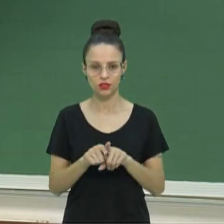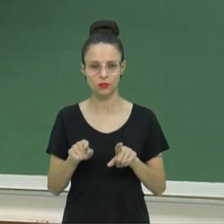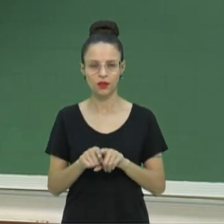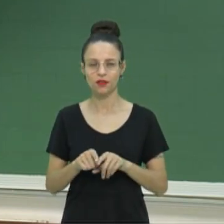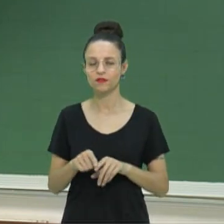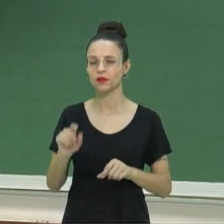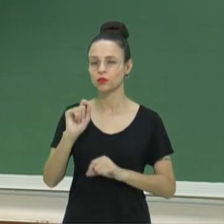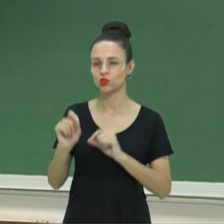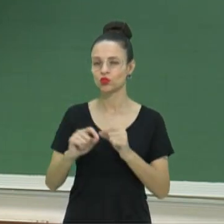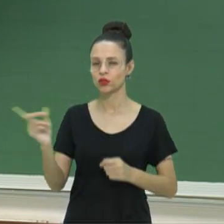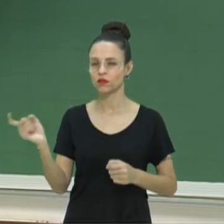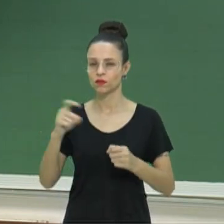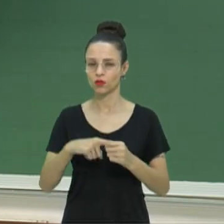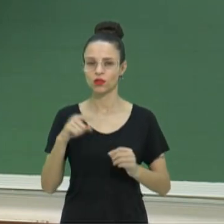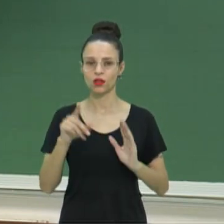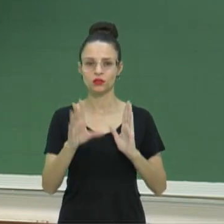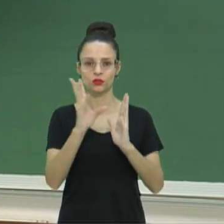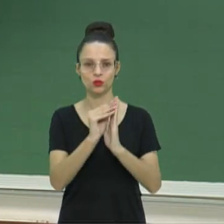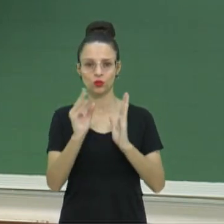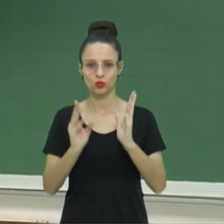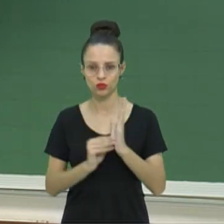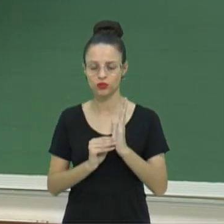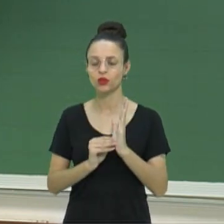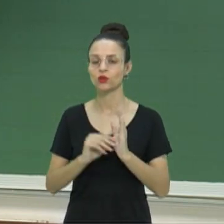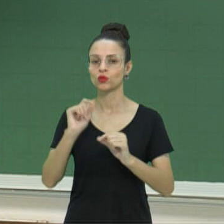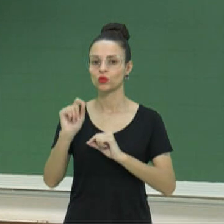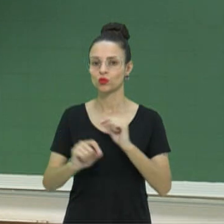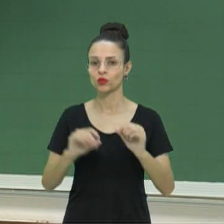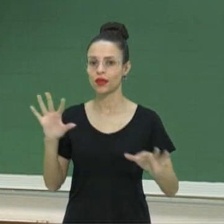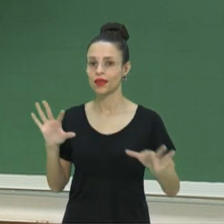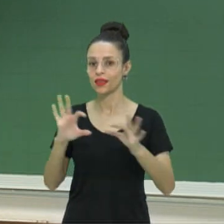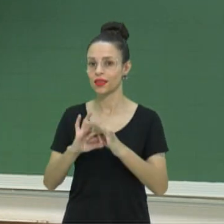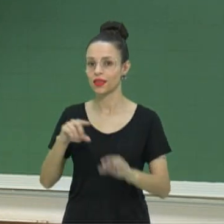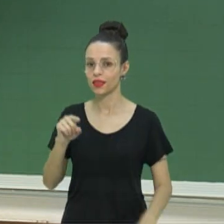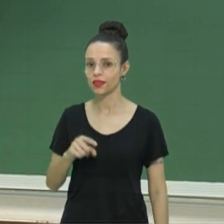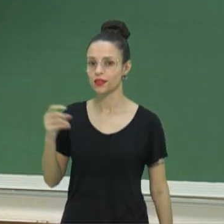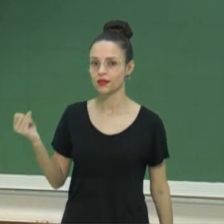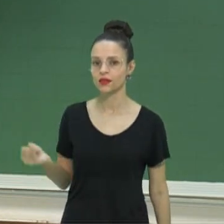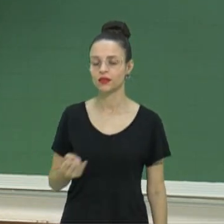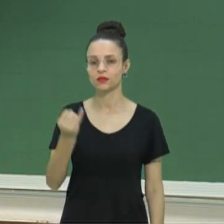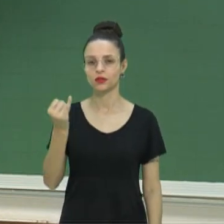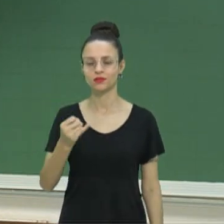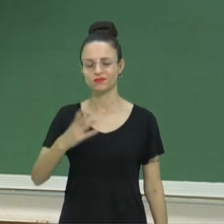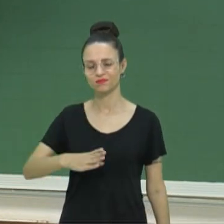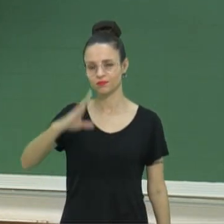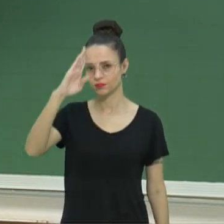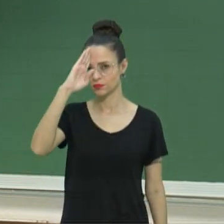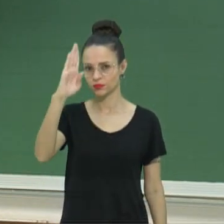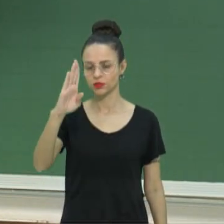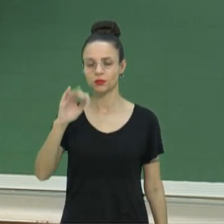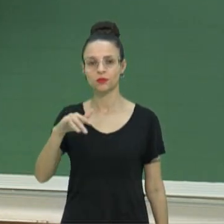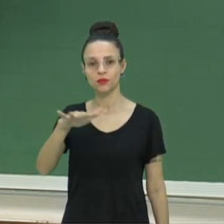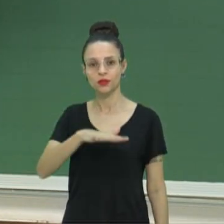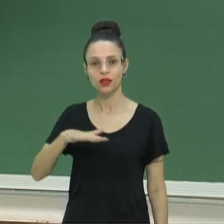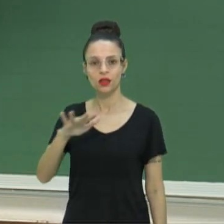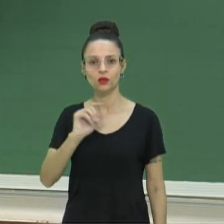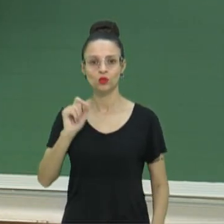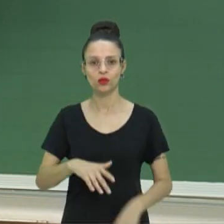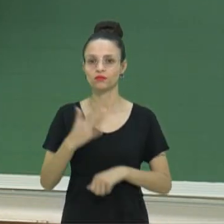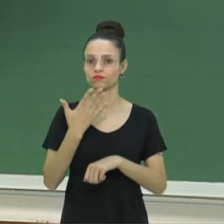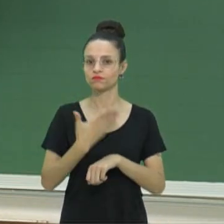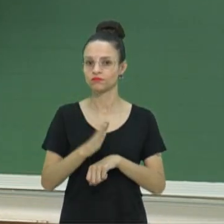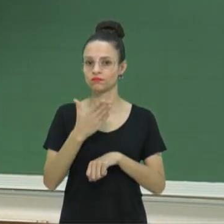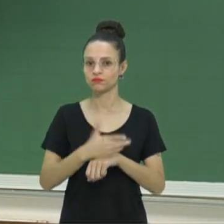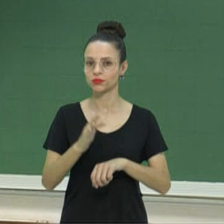pincelada, retomarmos esse conteúdo relacionado a este elemento que é essencial, principalmente dentro das nossas